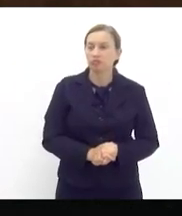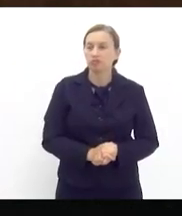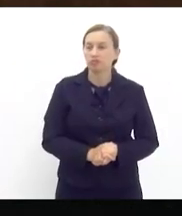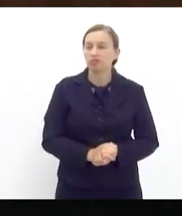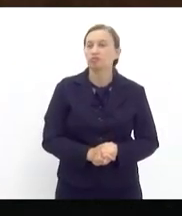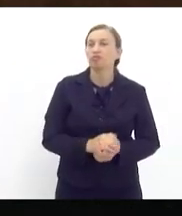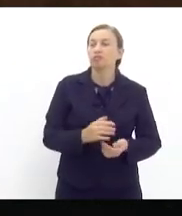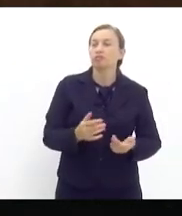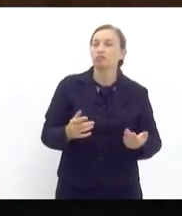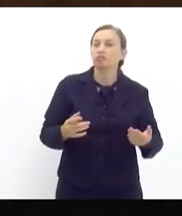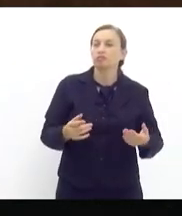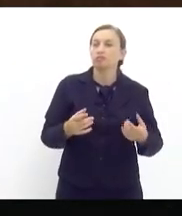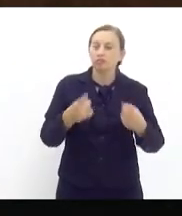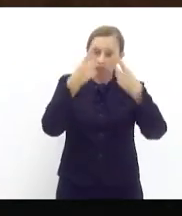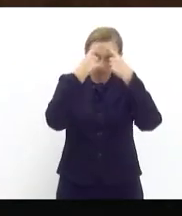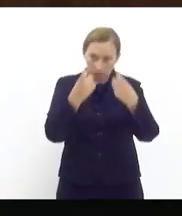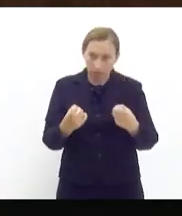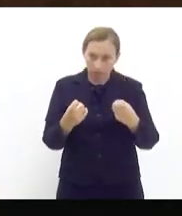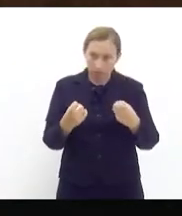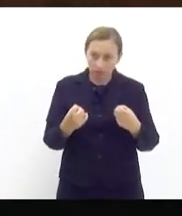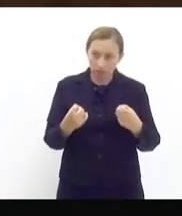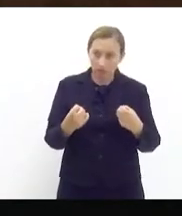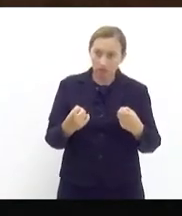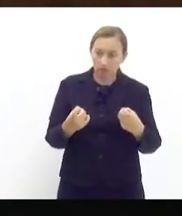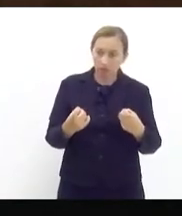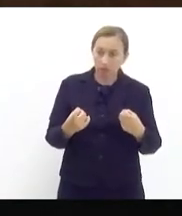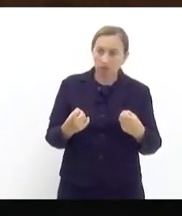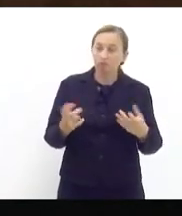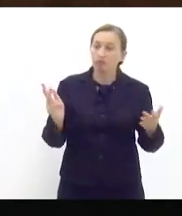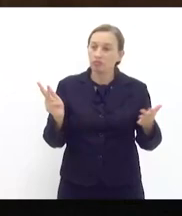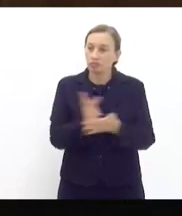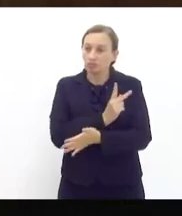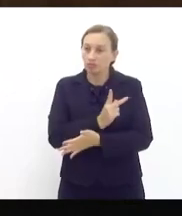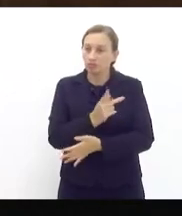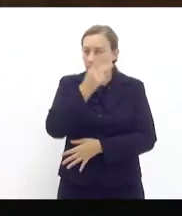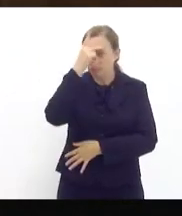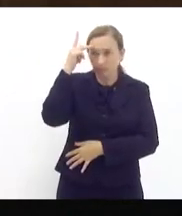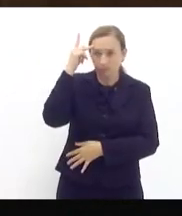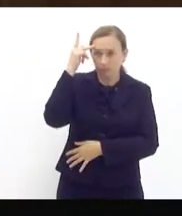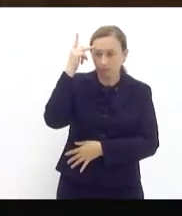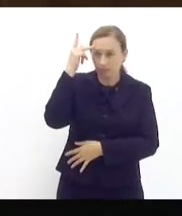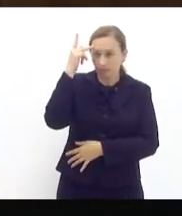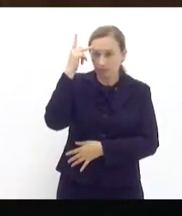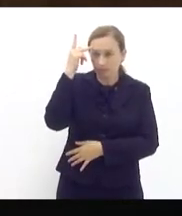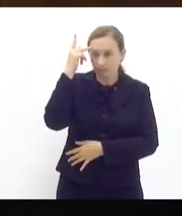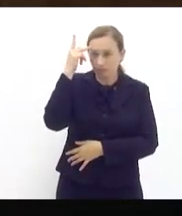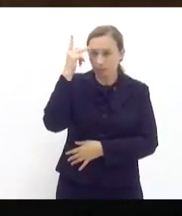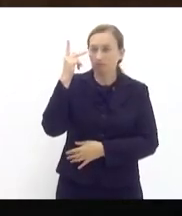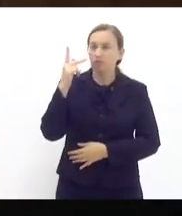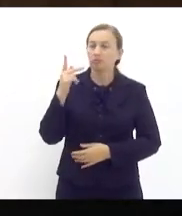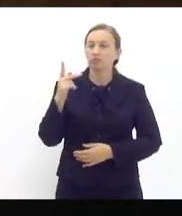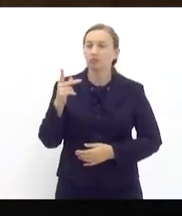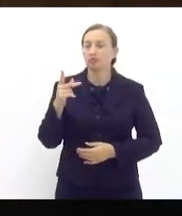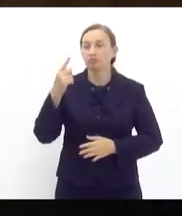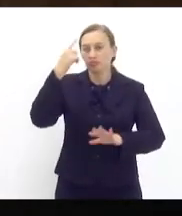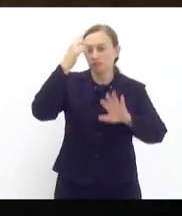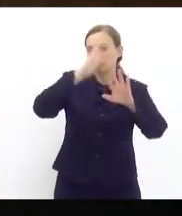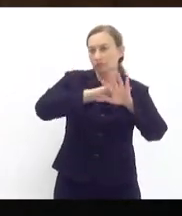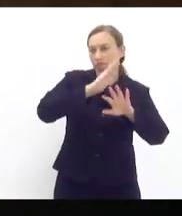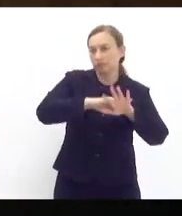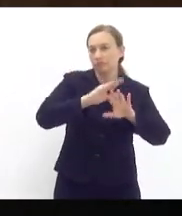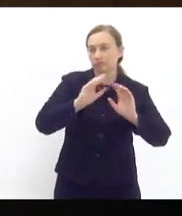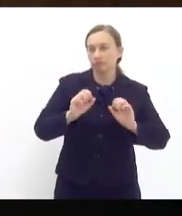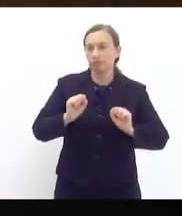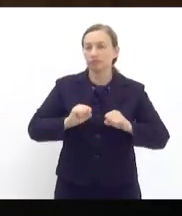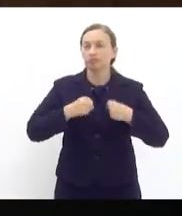promovidos por extremistas ideológicos o que esse projeto faz com esse artigo é reforçar uma leitura